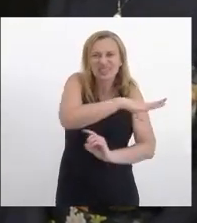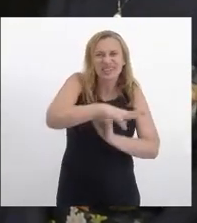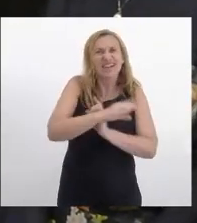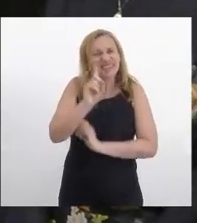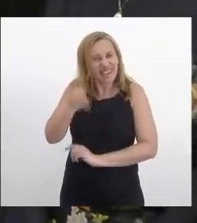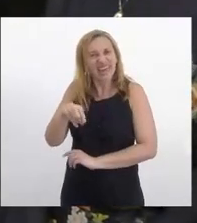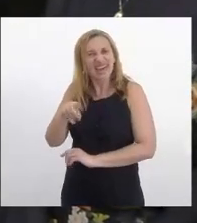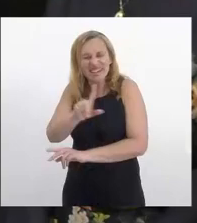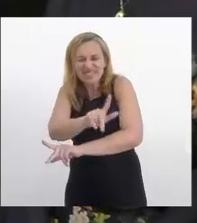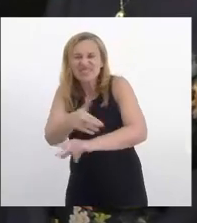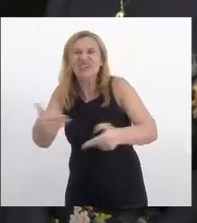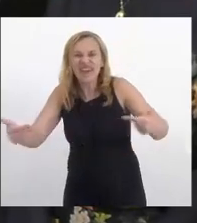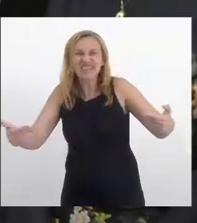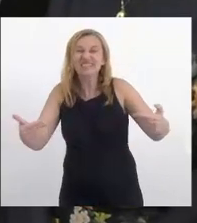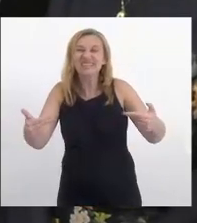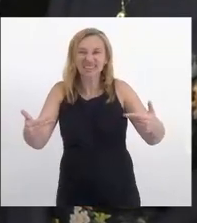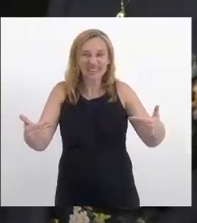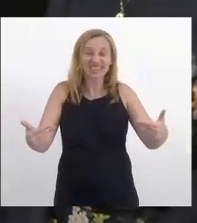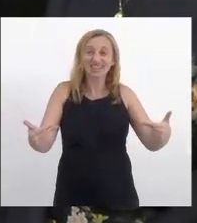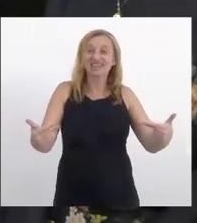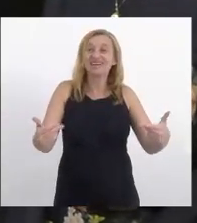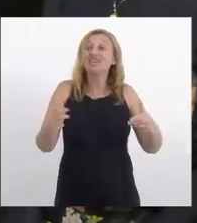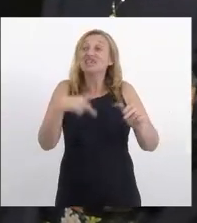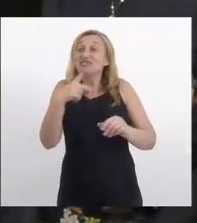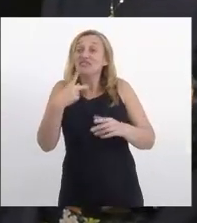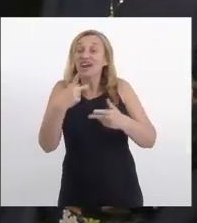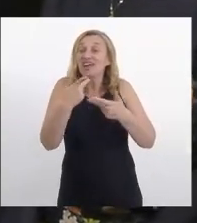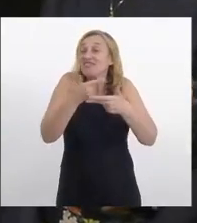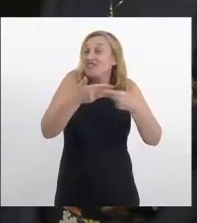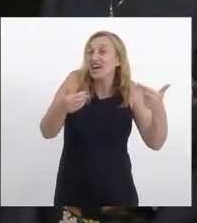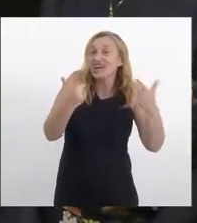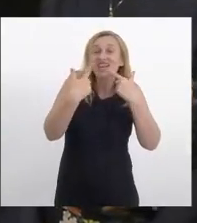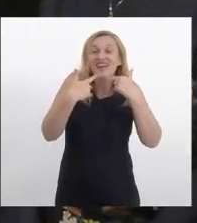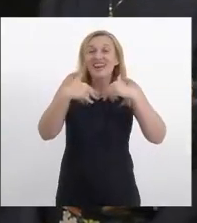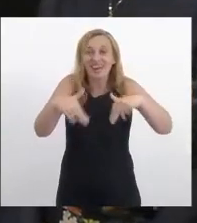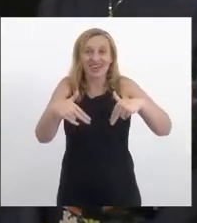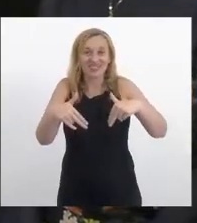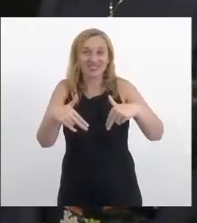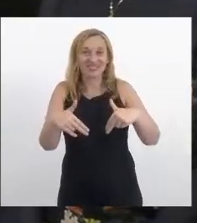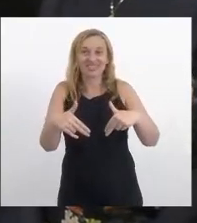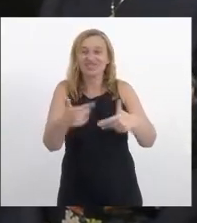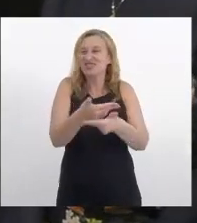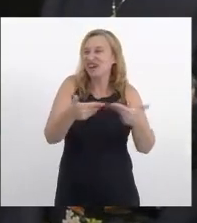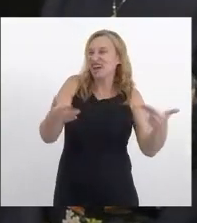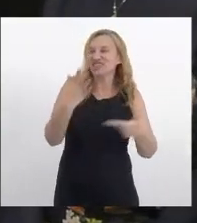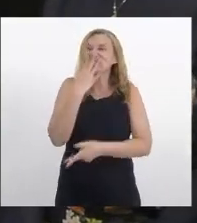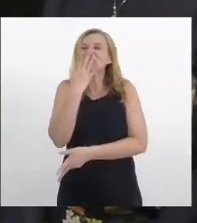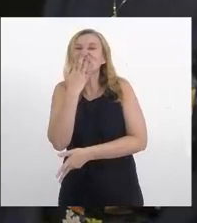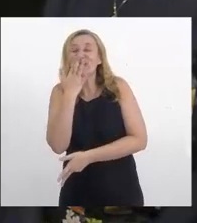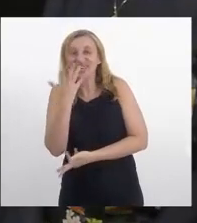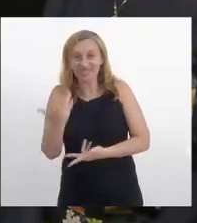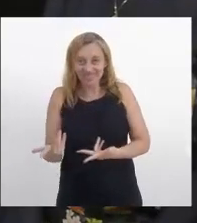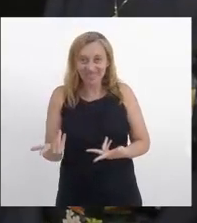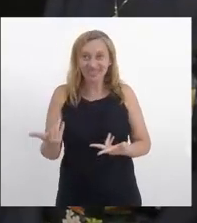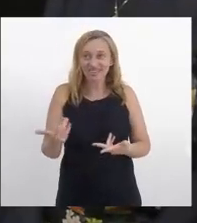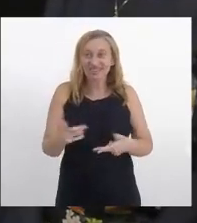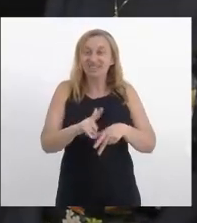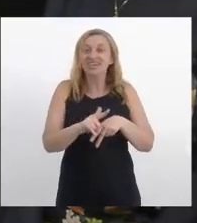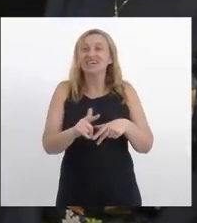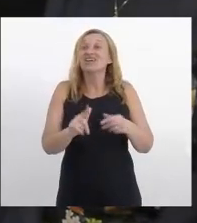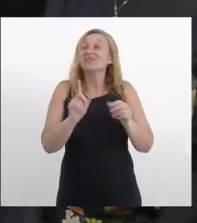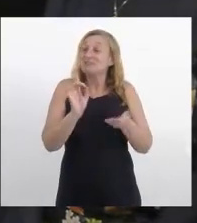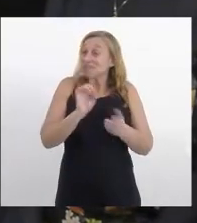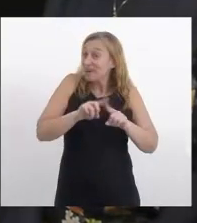sim, diversa, plural, que fala várias línguas, que tem várias cores, várias etnias, mas que quer